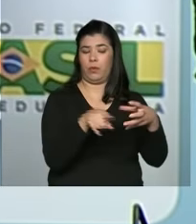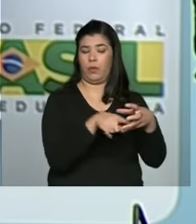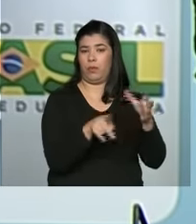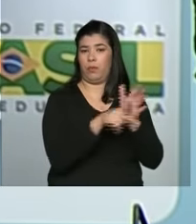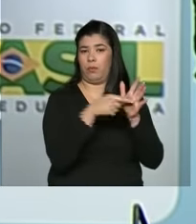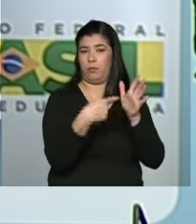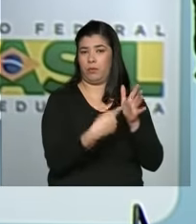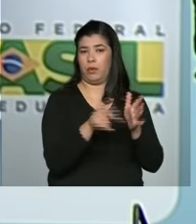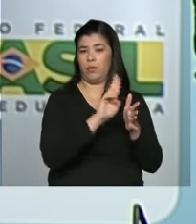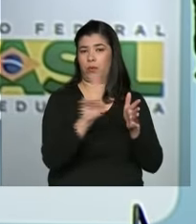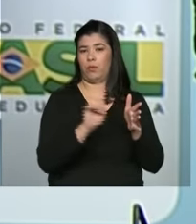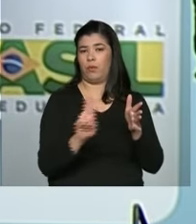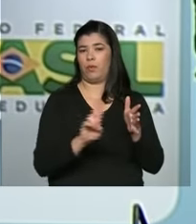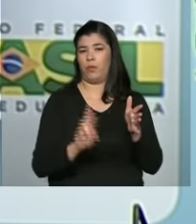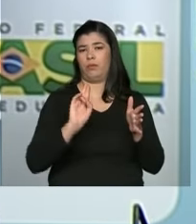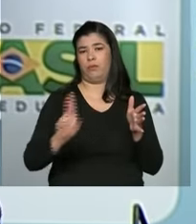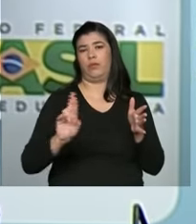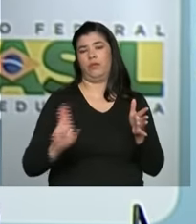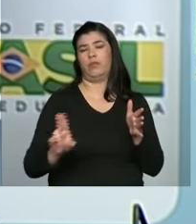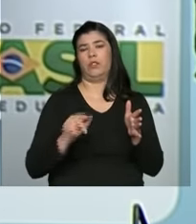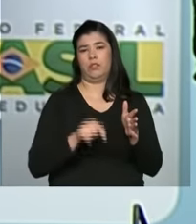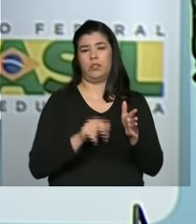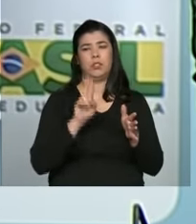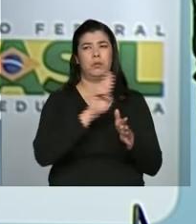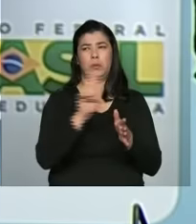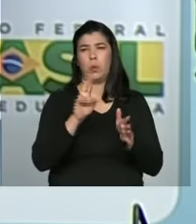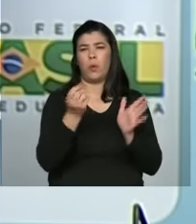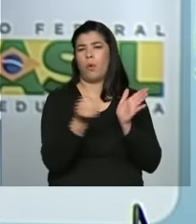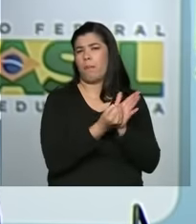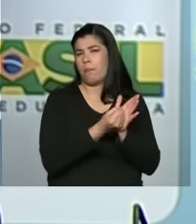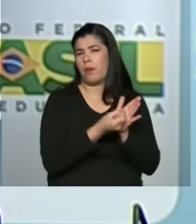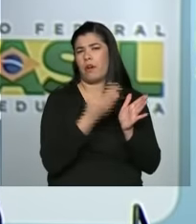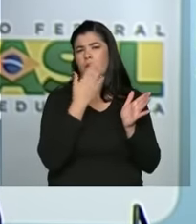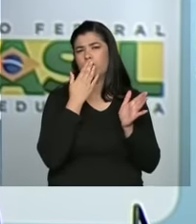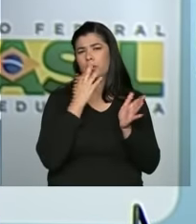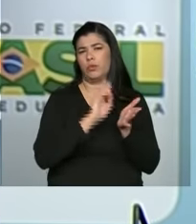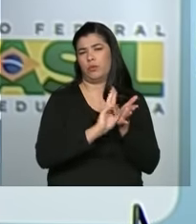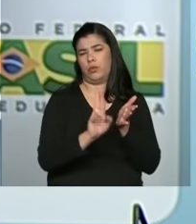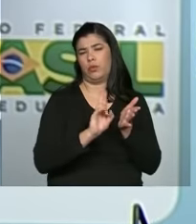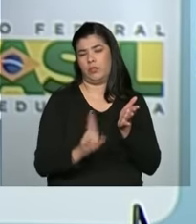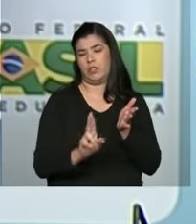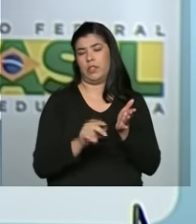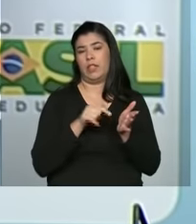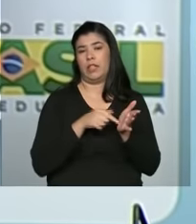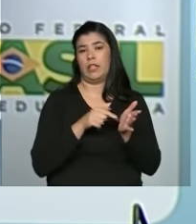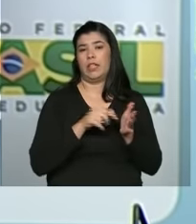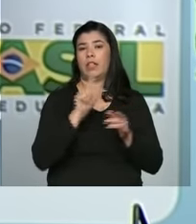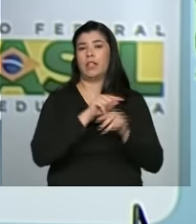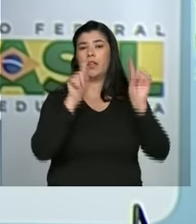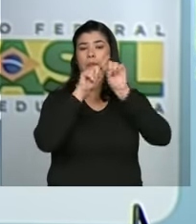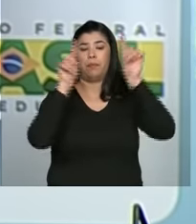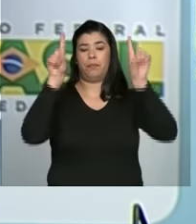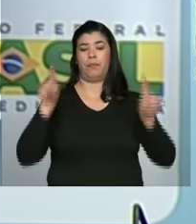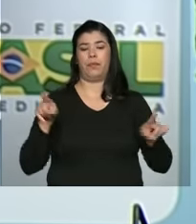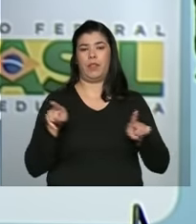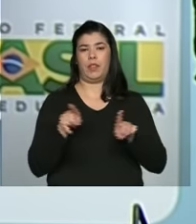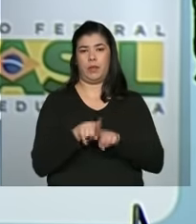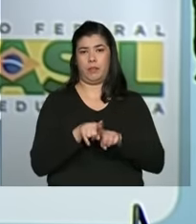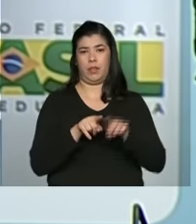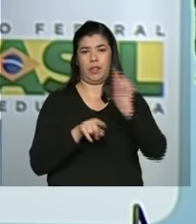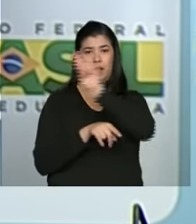produtos com nomes diferentes no mercado a tabela tus que tem a terminologia unificada da Saúde